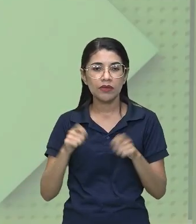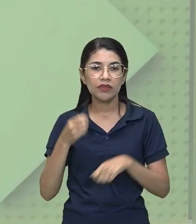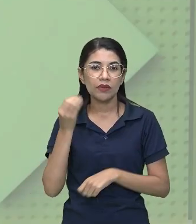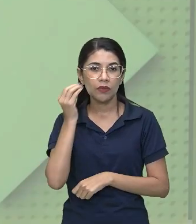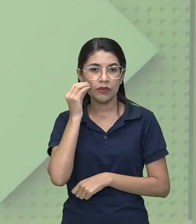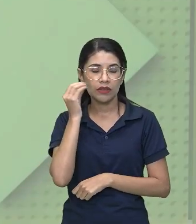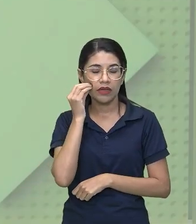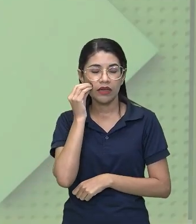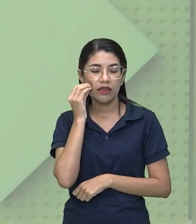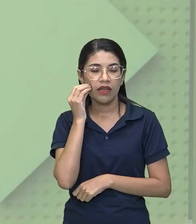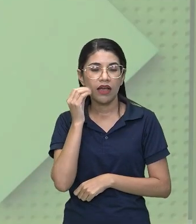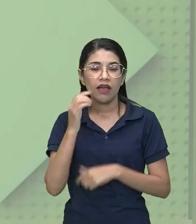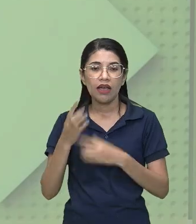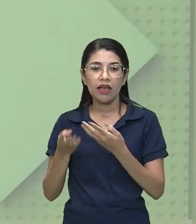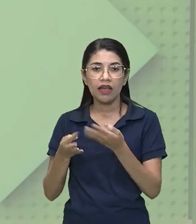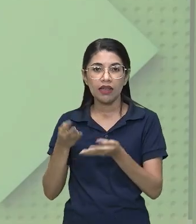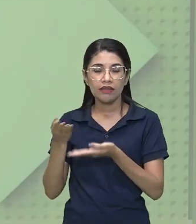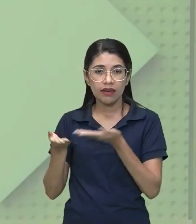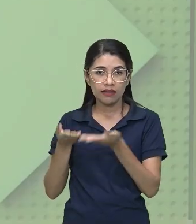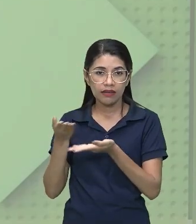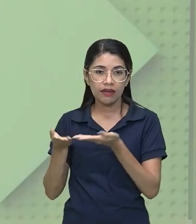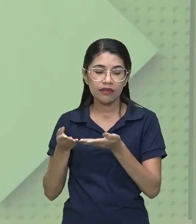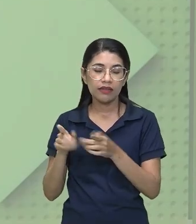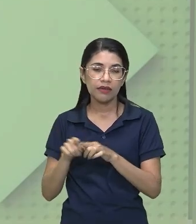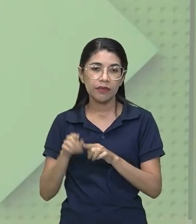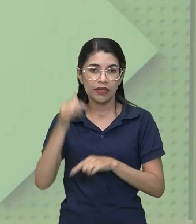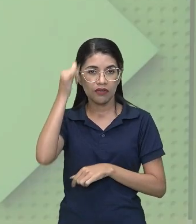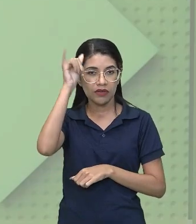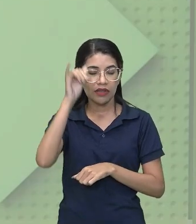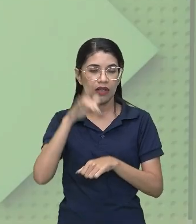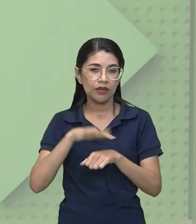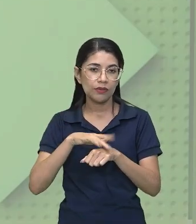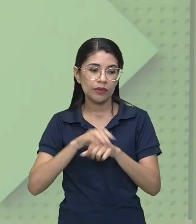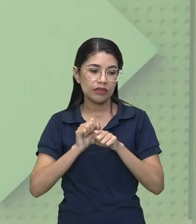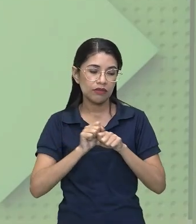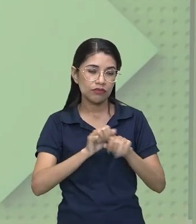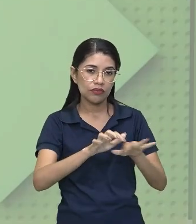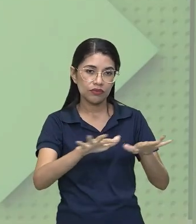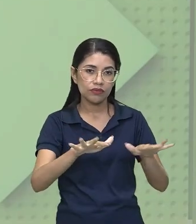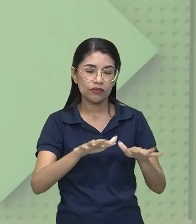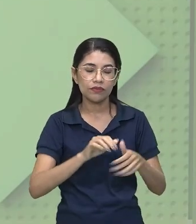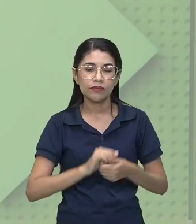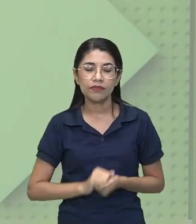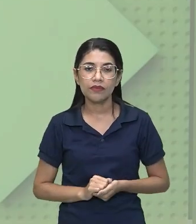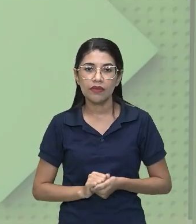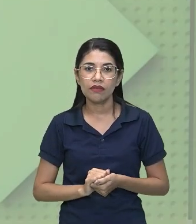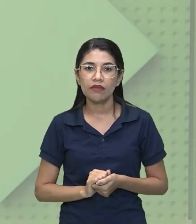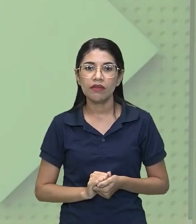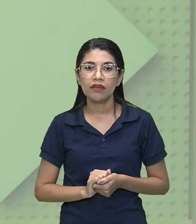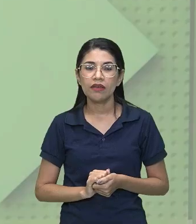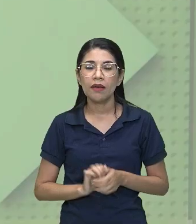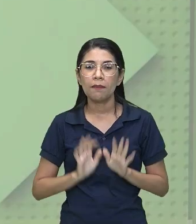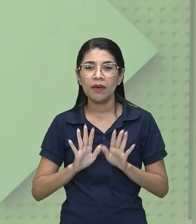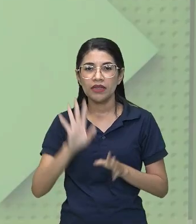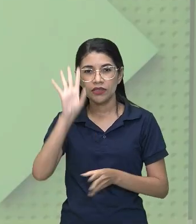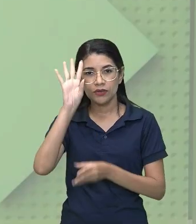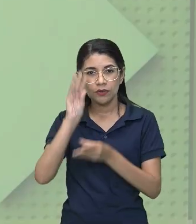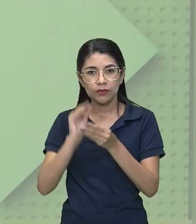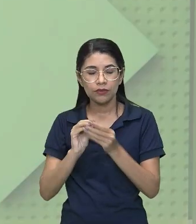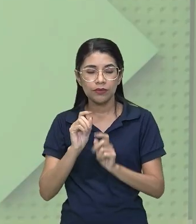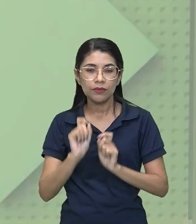não ter essa transmissão dessa doença para outras pessoas. O que a gente tira de conclusão